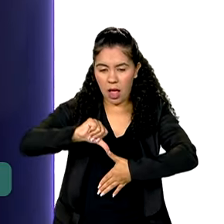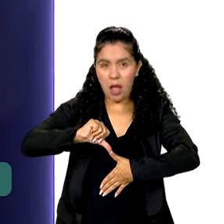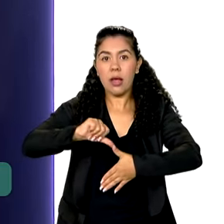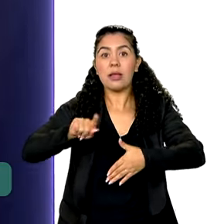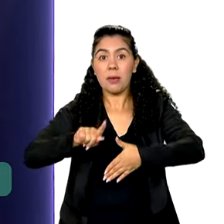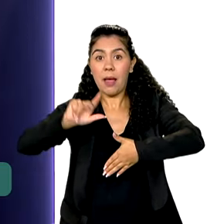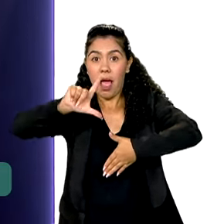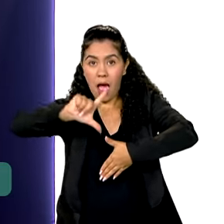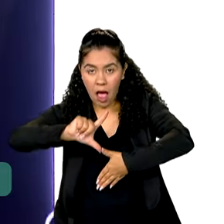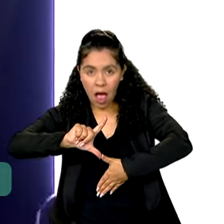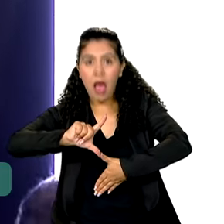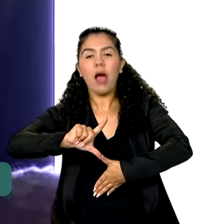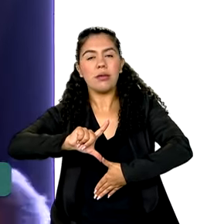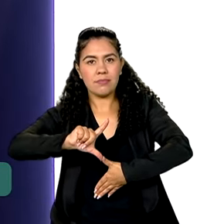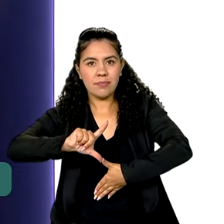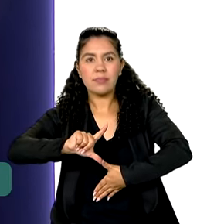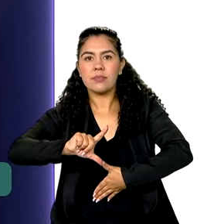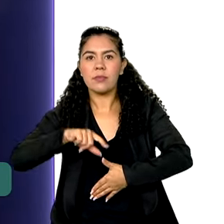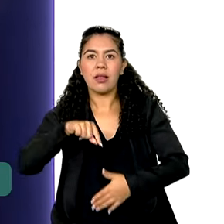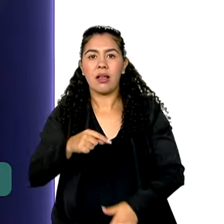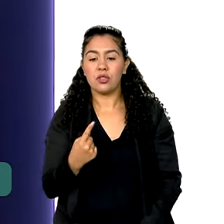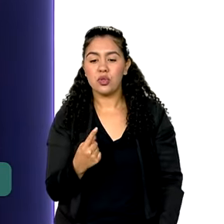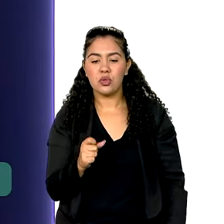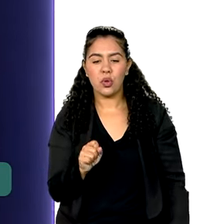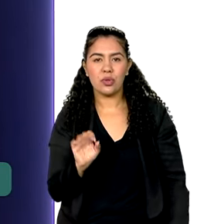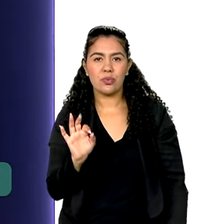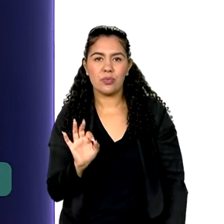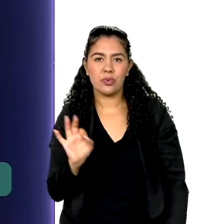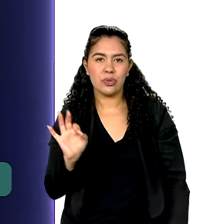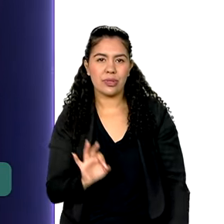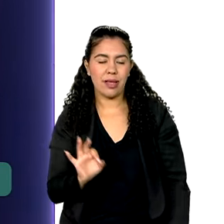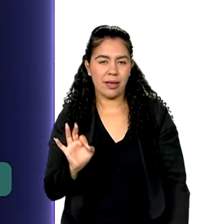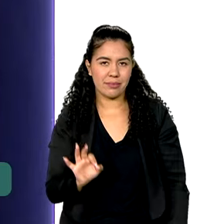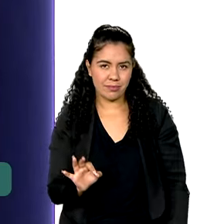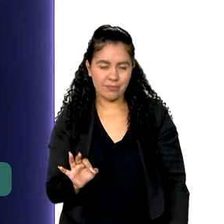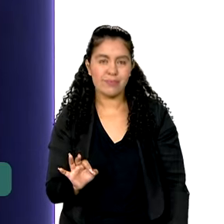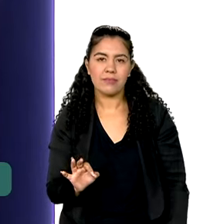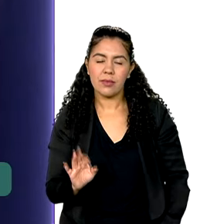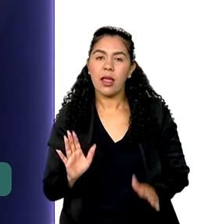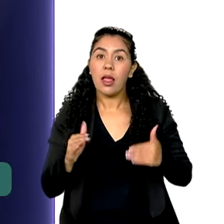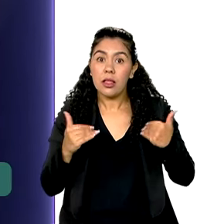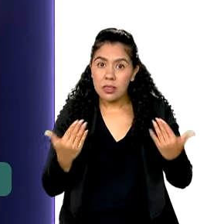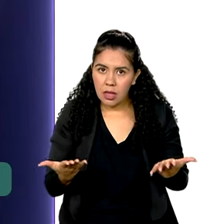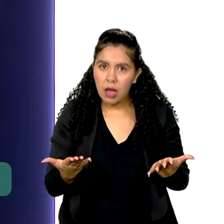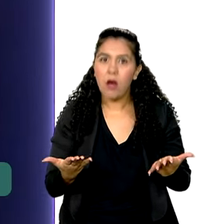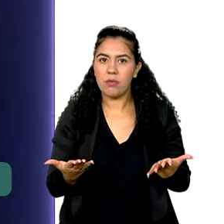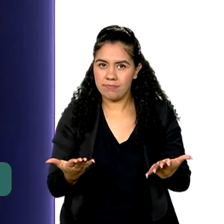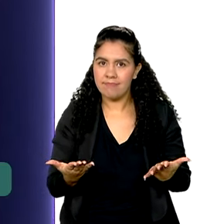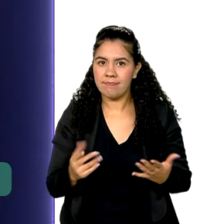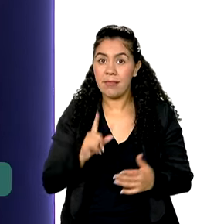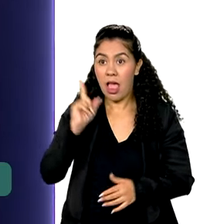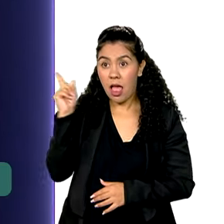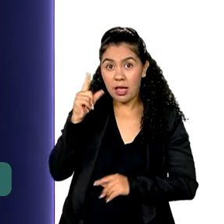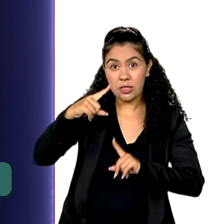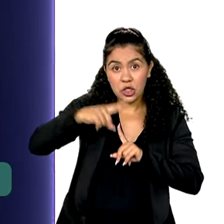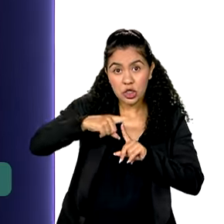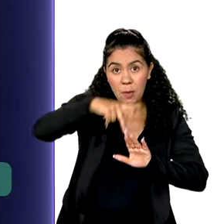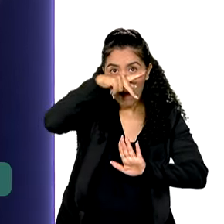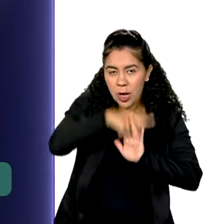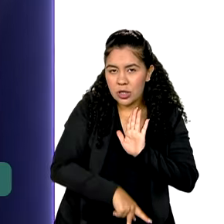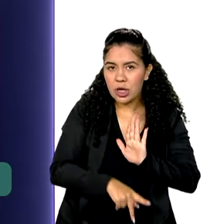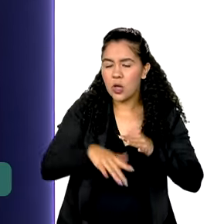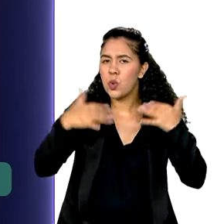Latina, então, ela não chega a 18%. Ou seja, as potencialidades que nós temos